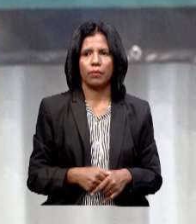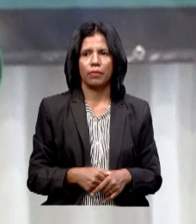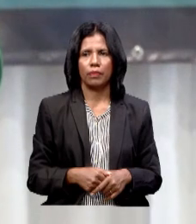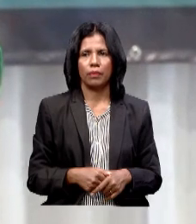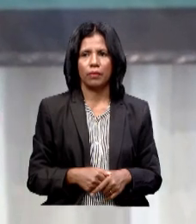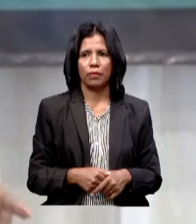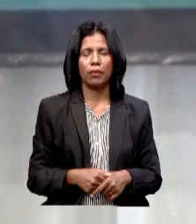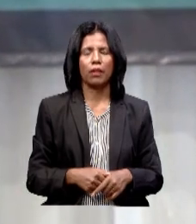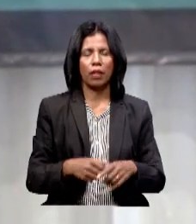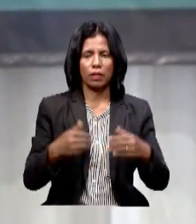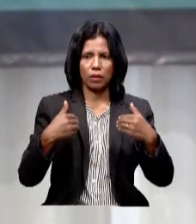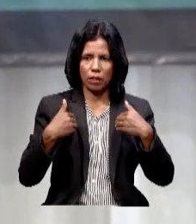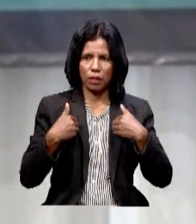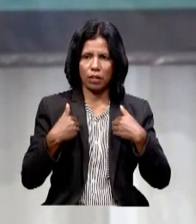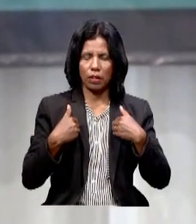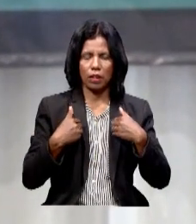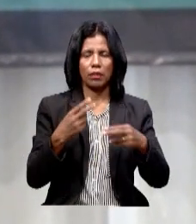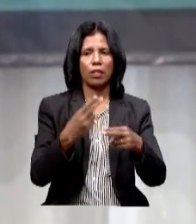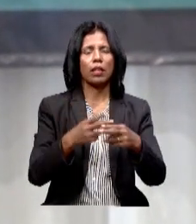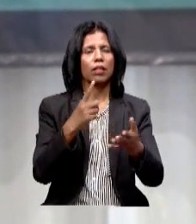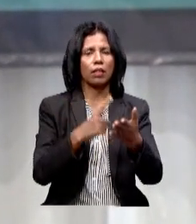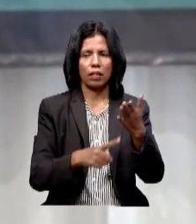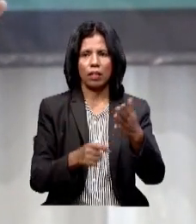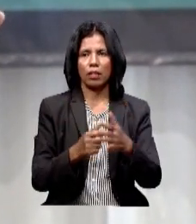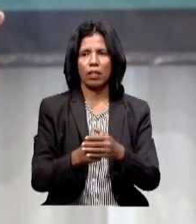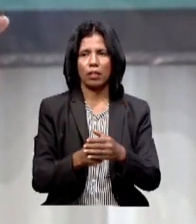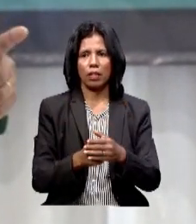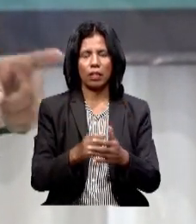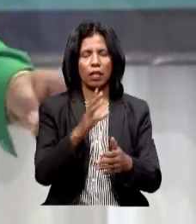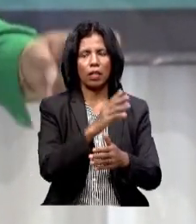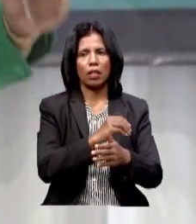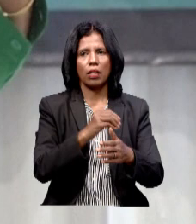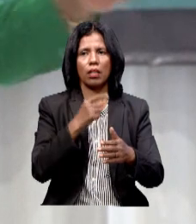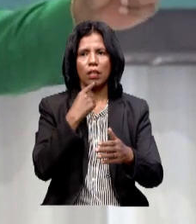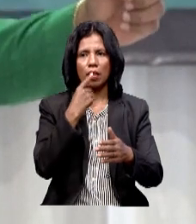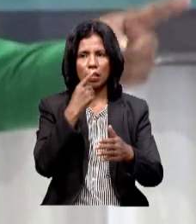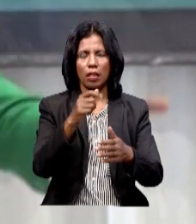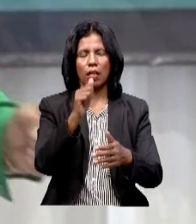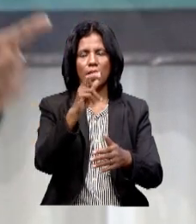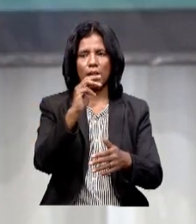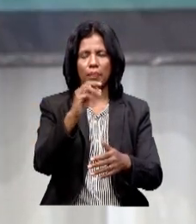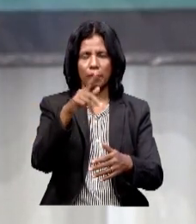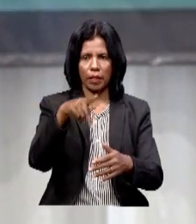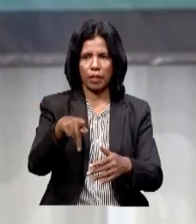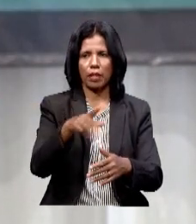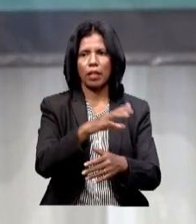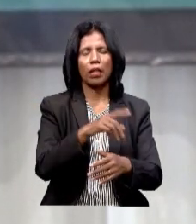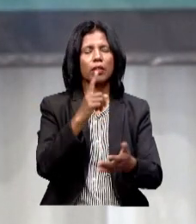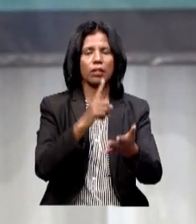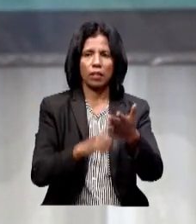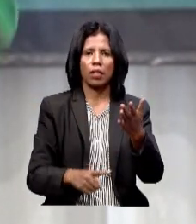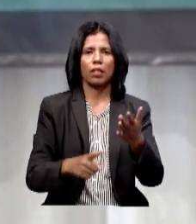A tu mosso, cosinara sera lei. A tu plataforma, a tu AMP, a tu sede sera